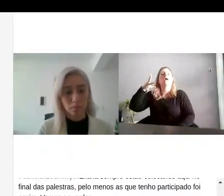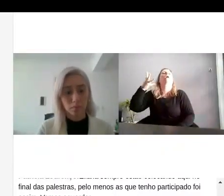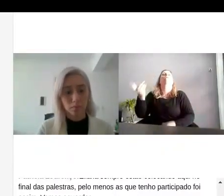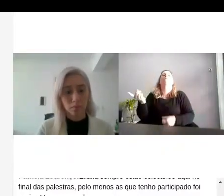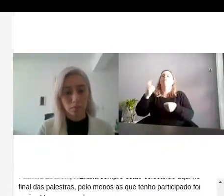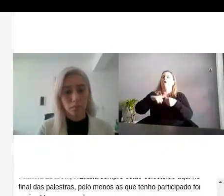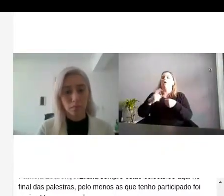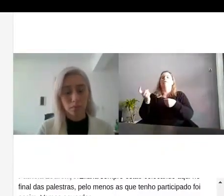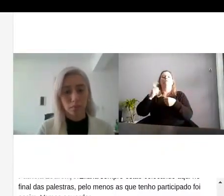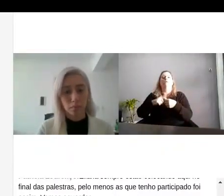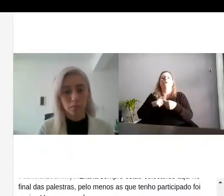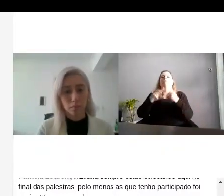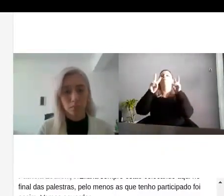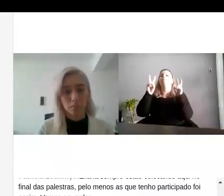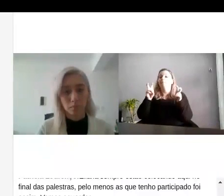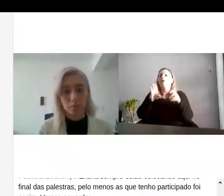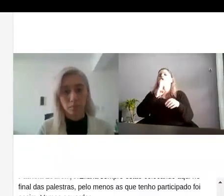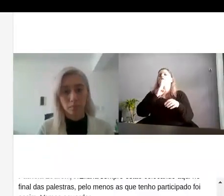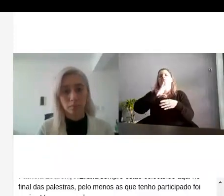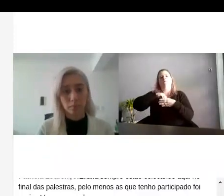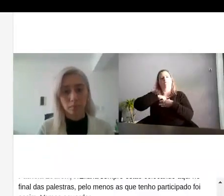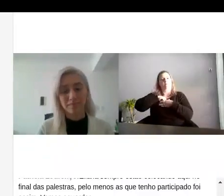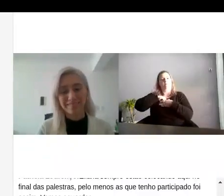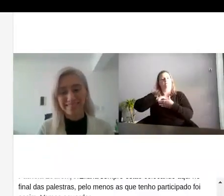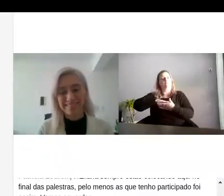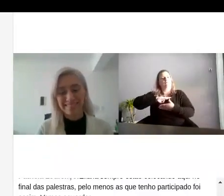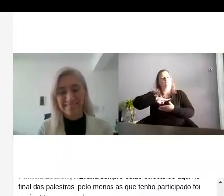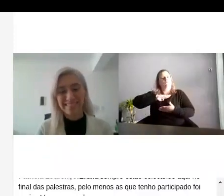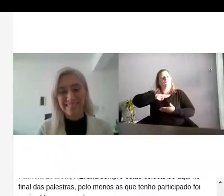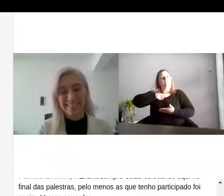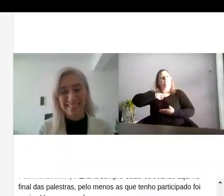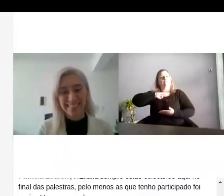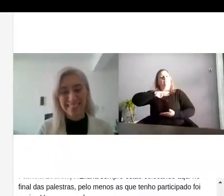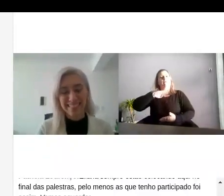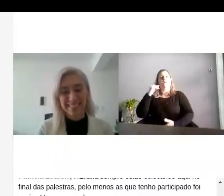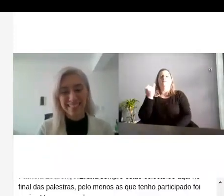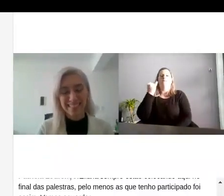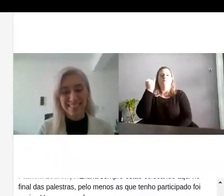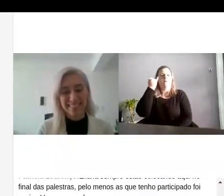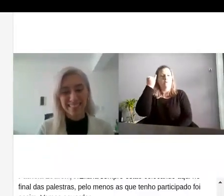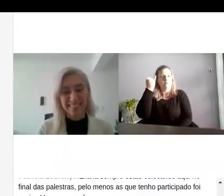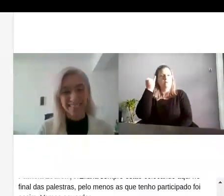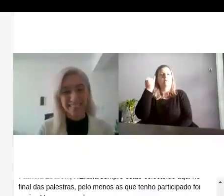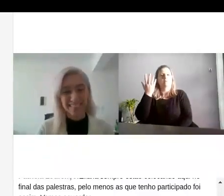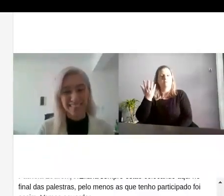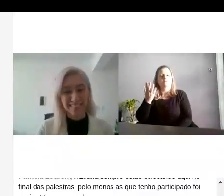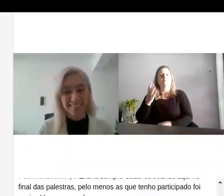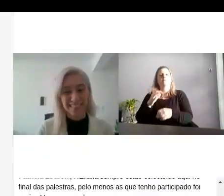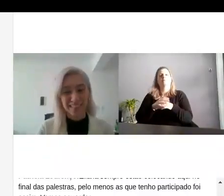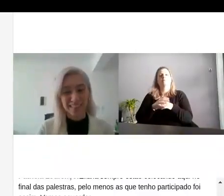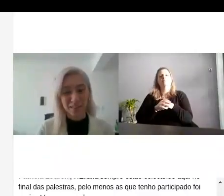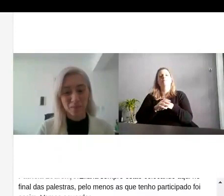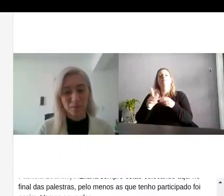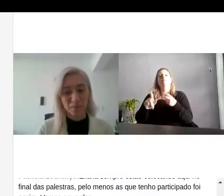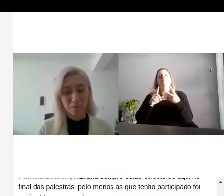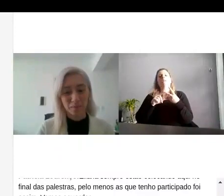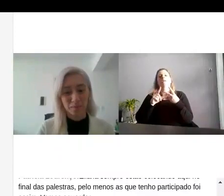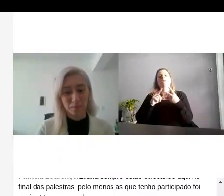respondendo ao Felipe, porque daí eu já me alongando nas respostas, mas respondendo ao Felipe, que